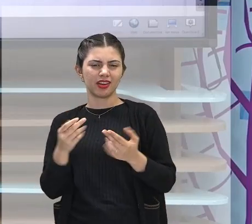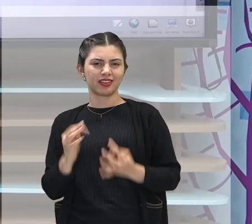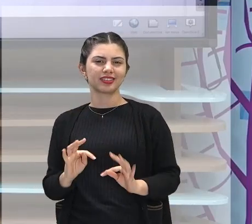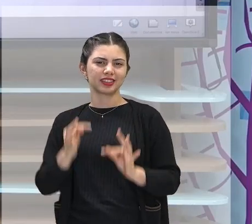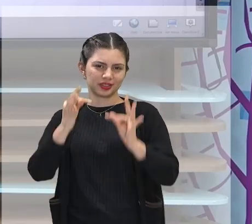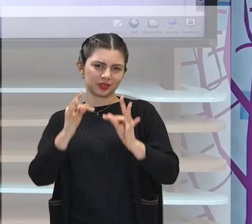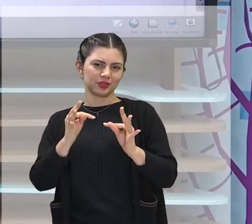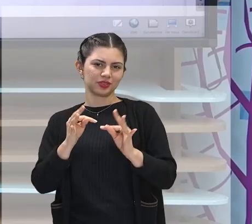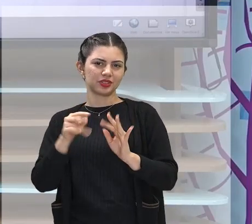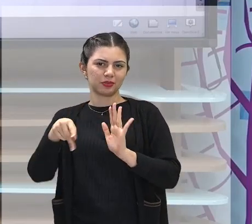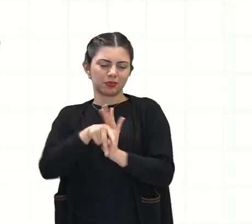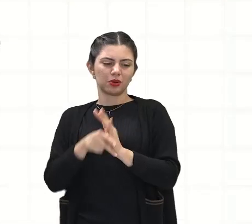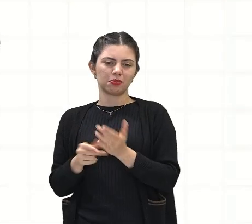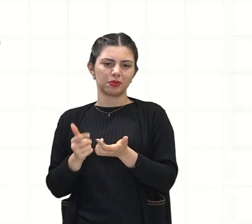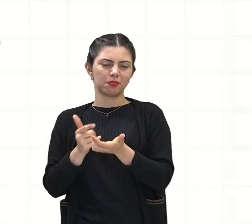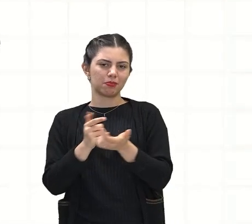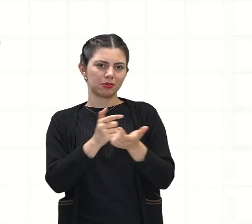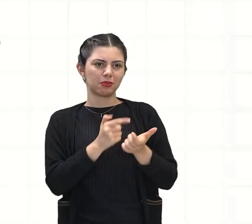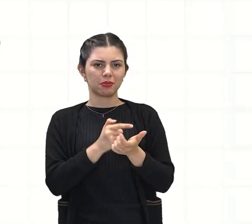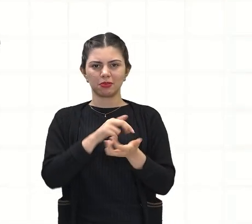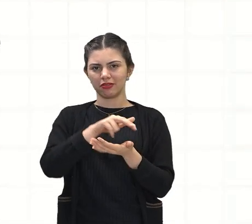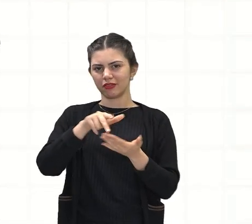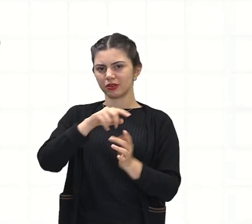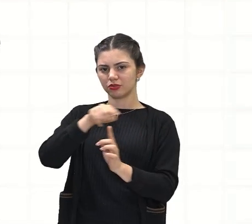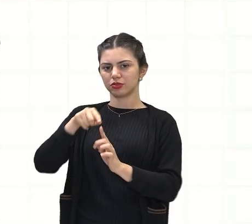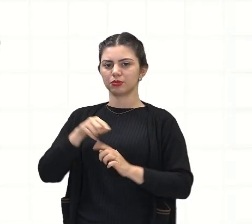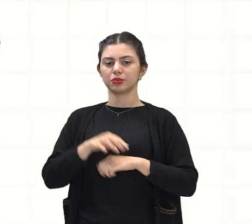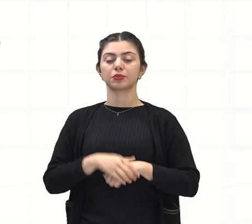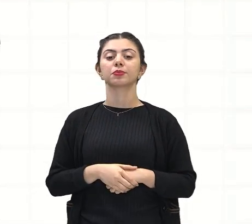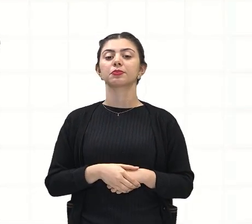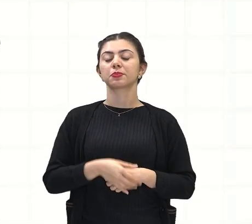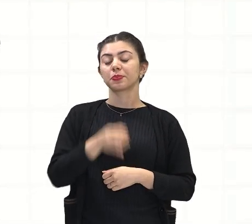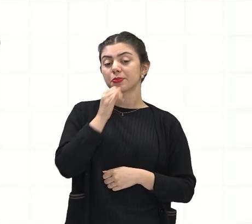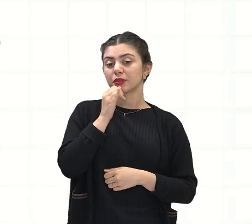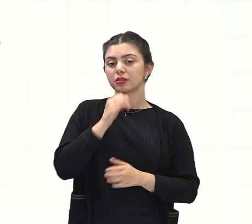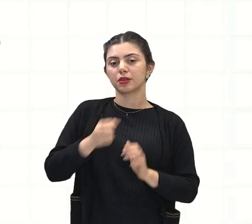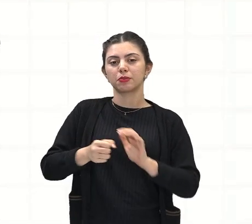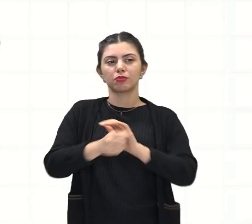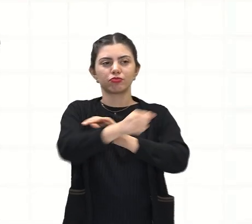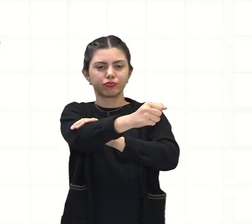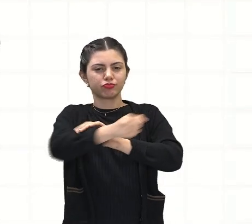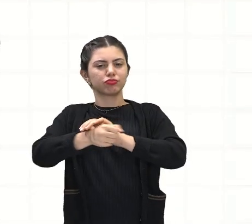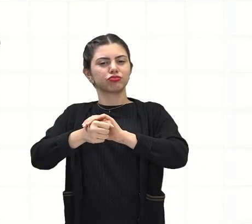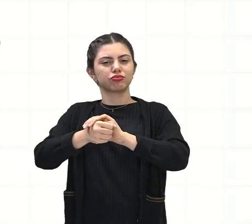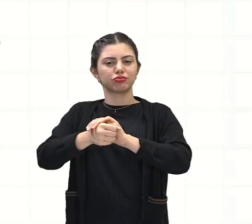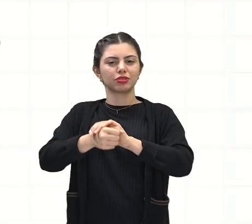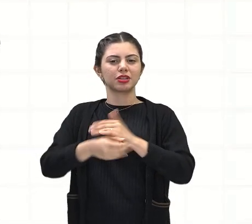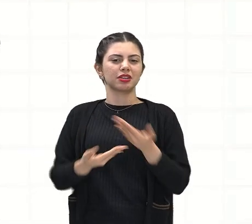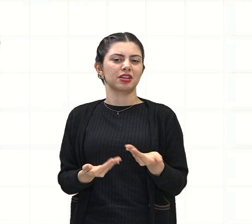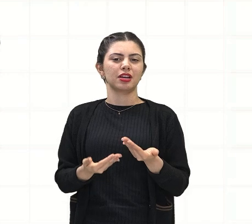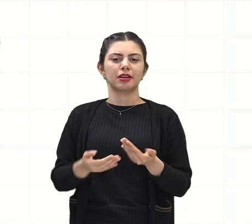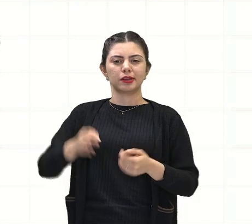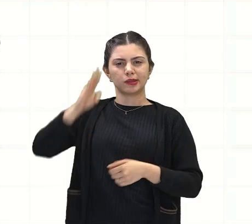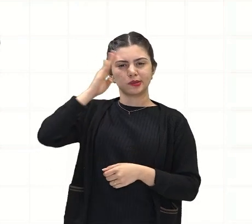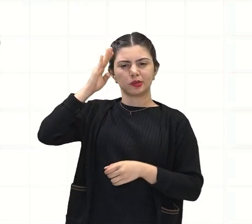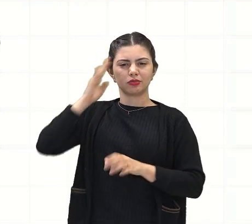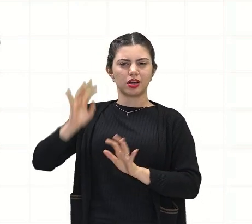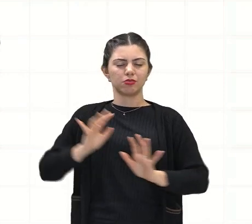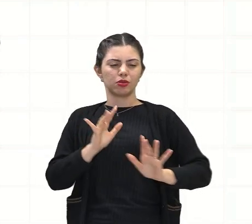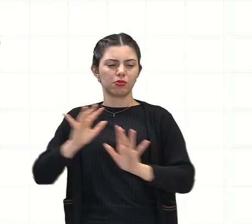tecnologia bélica. Vamos ao texto. Como canhões, soldados e